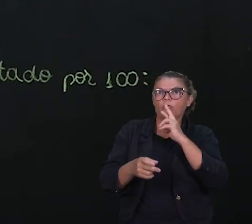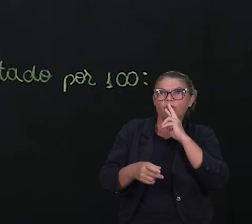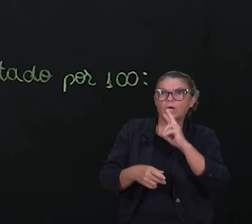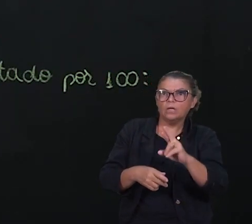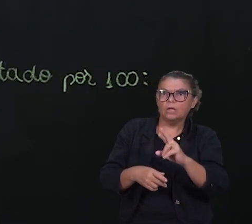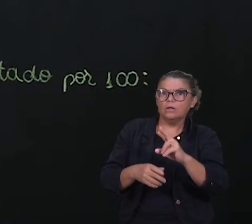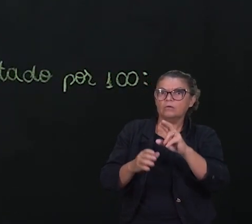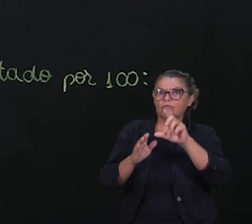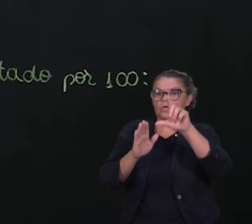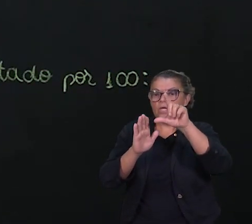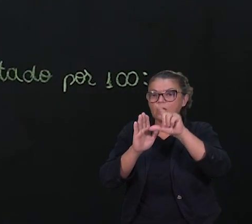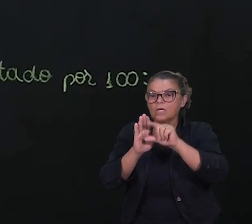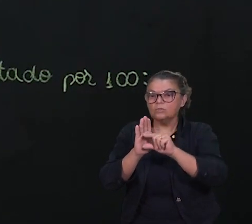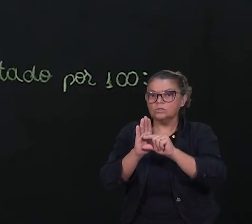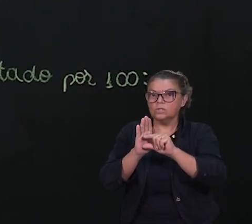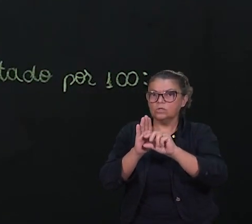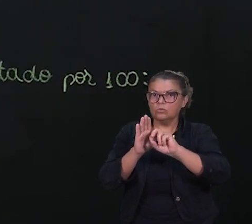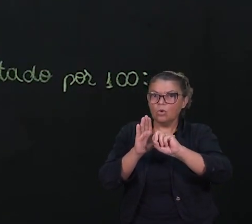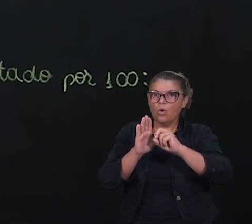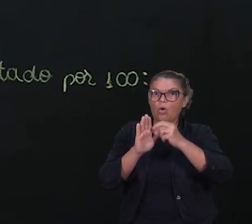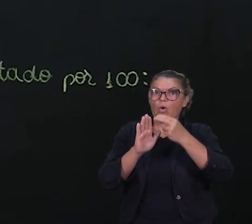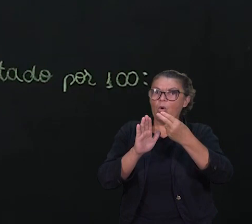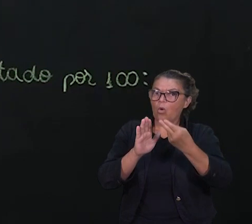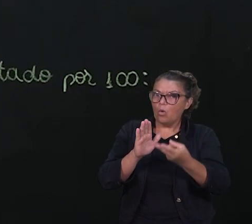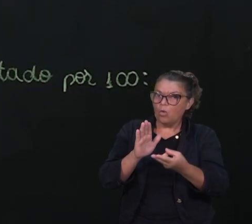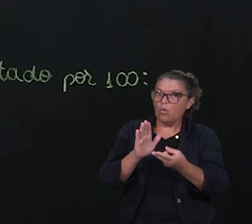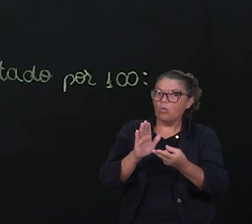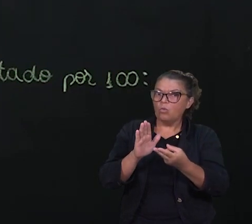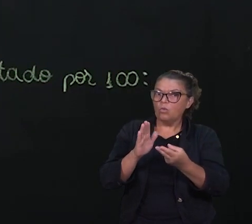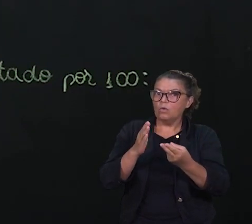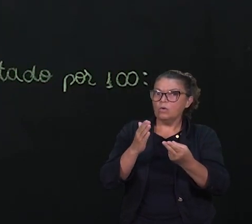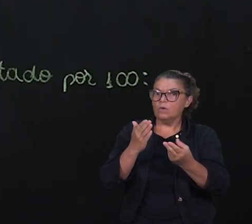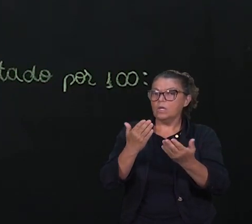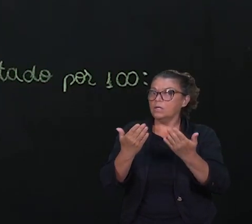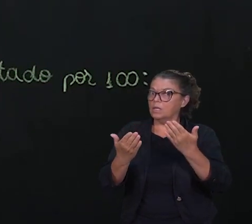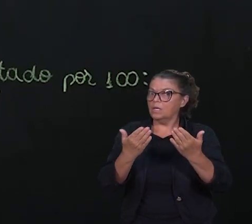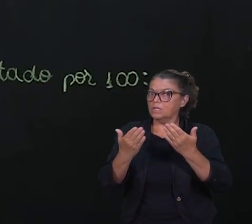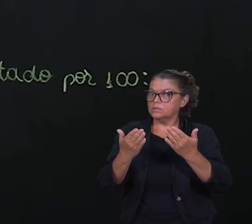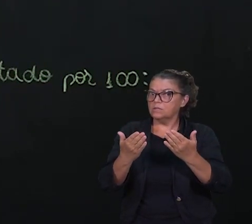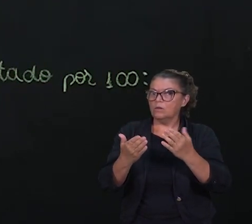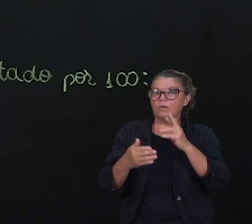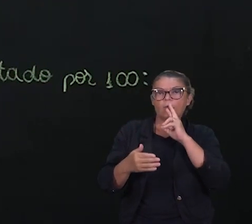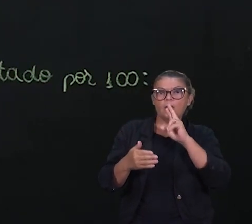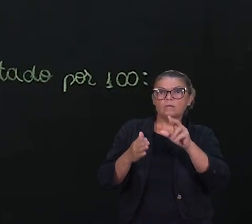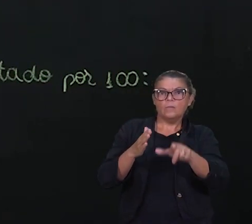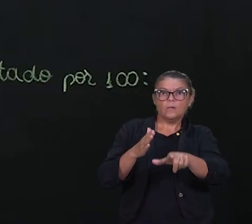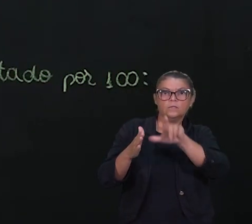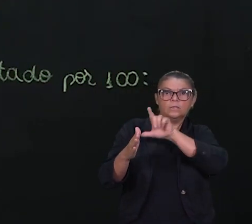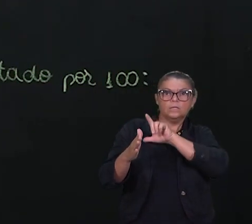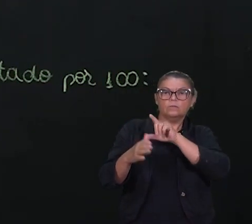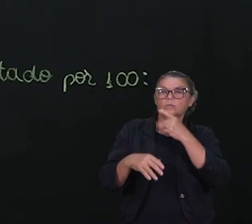valor foi reduzido ou foi diminuído em relação ao seu valor anterior.